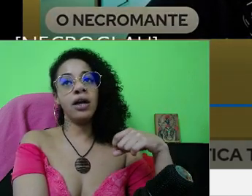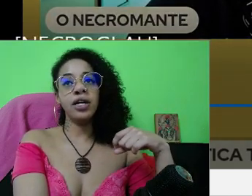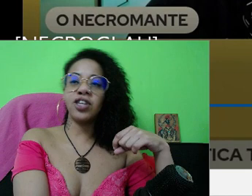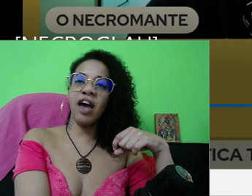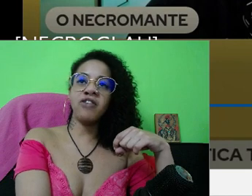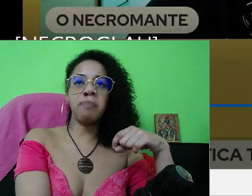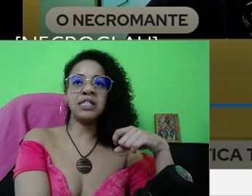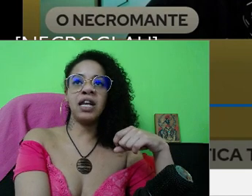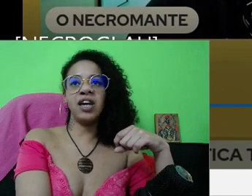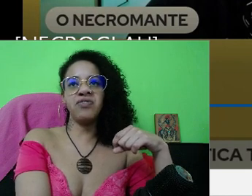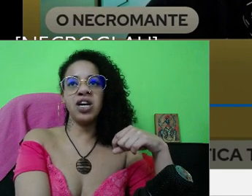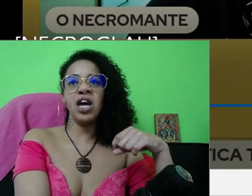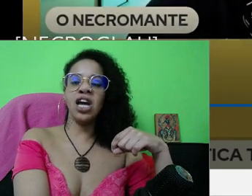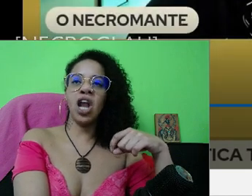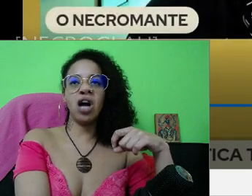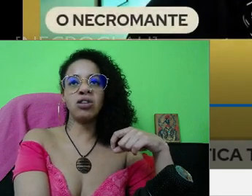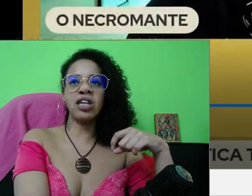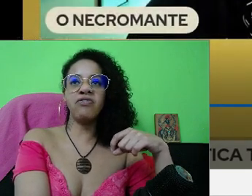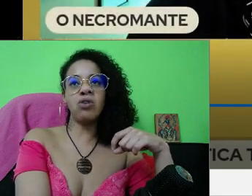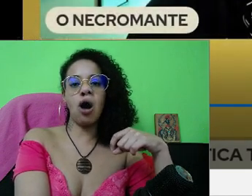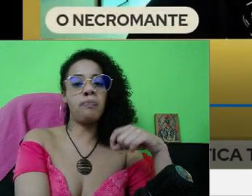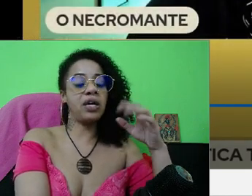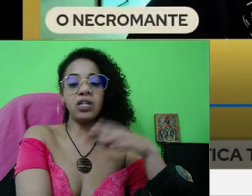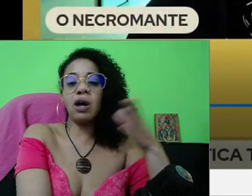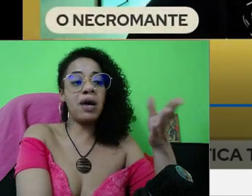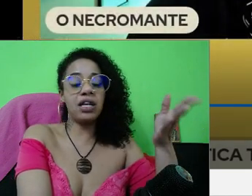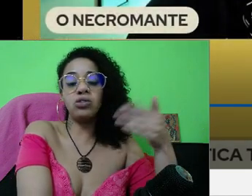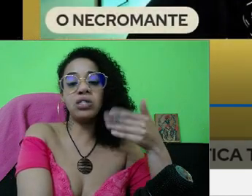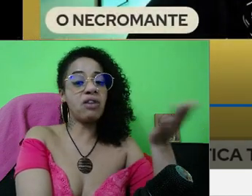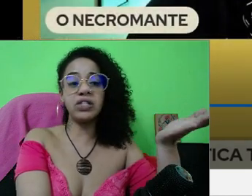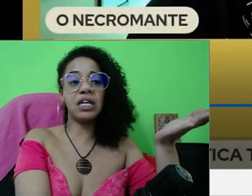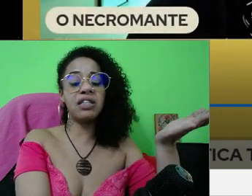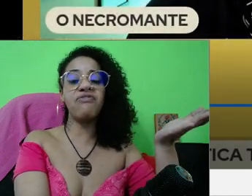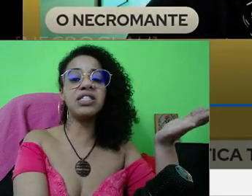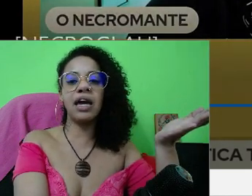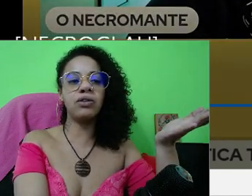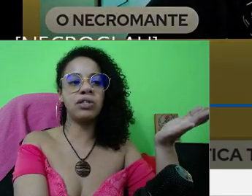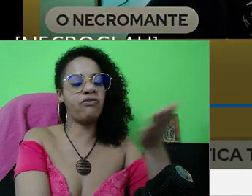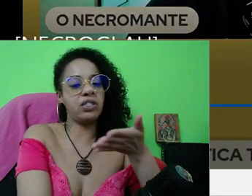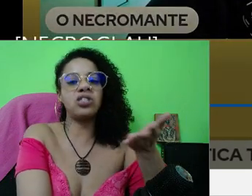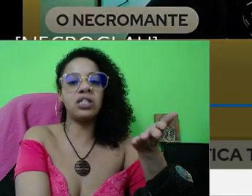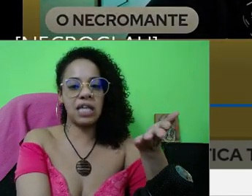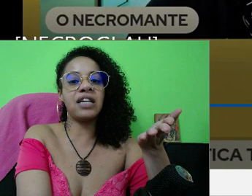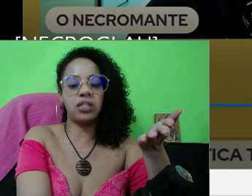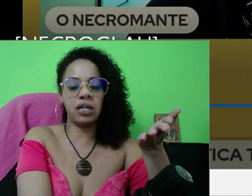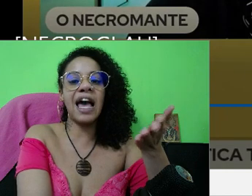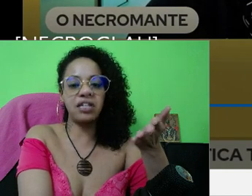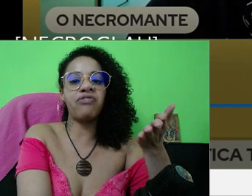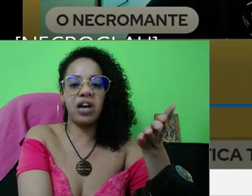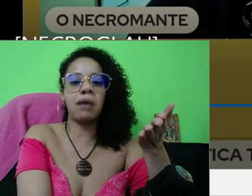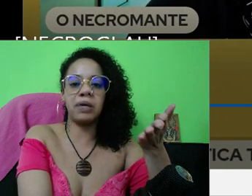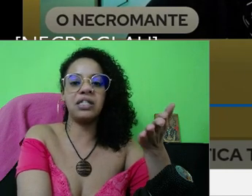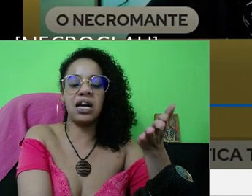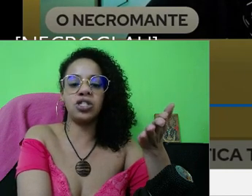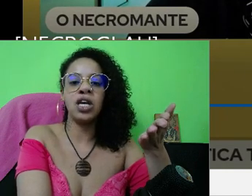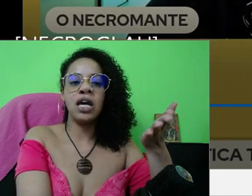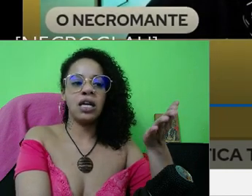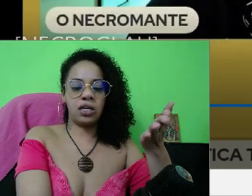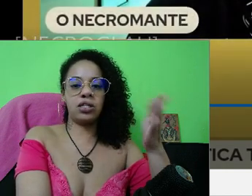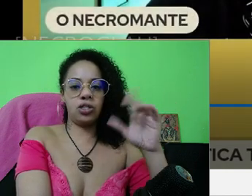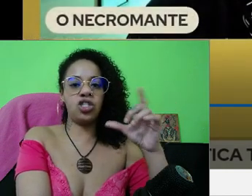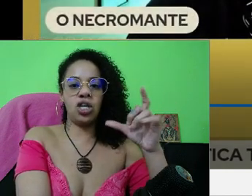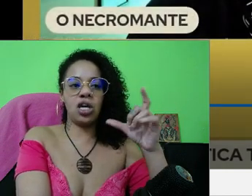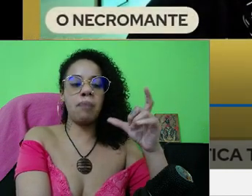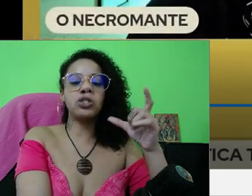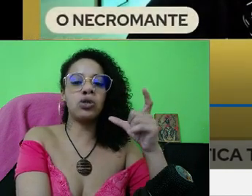a teve passe livre e logo teve o golpe Isso é uma dedução que você que tá fazendo Talvez seja essa foi a capacidade